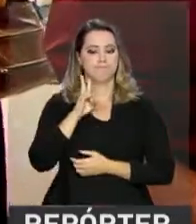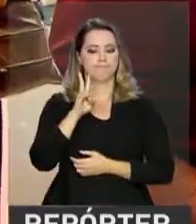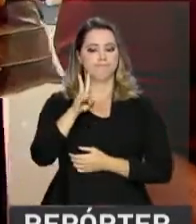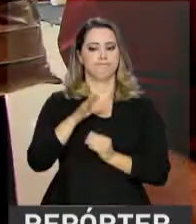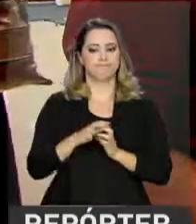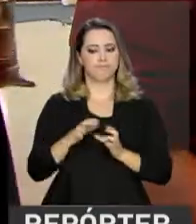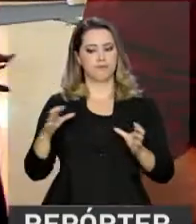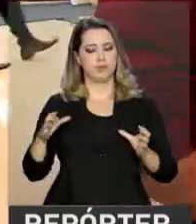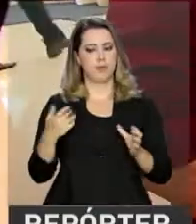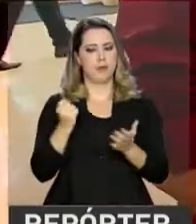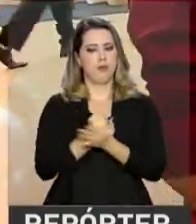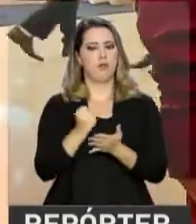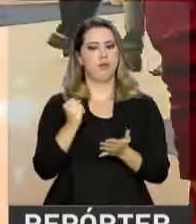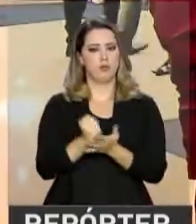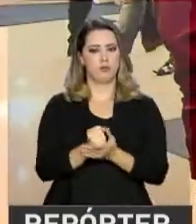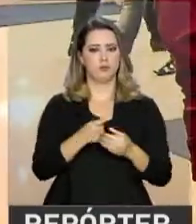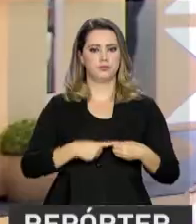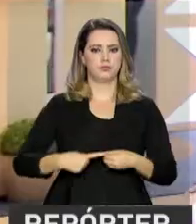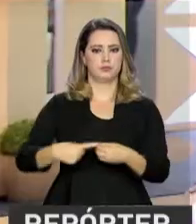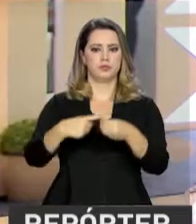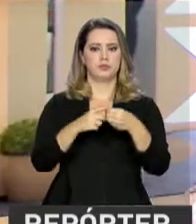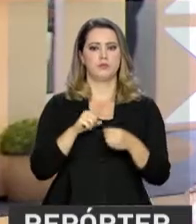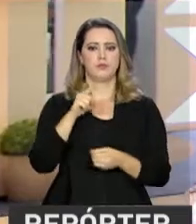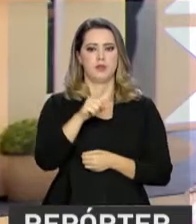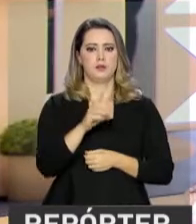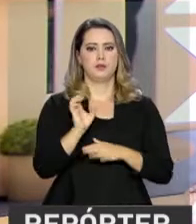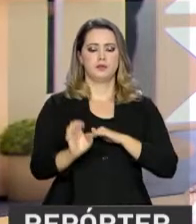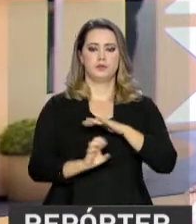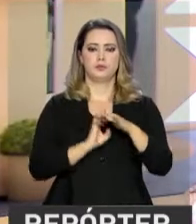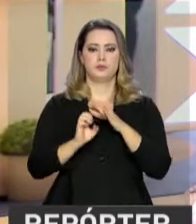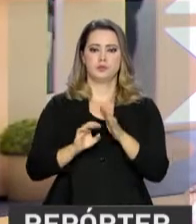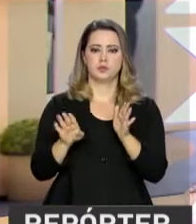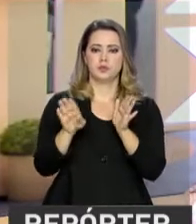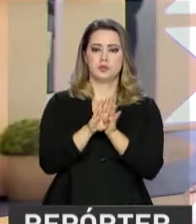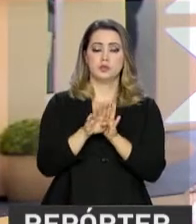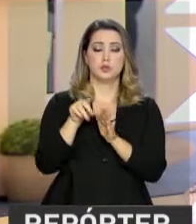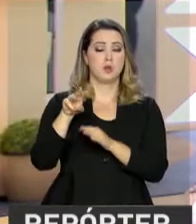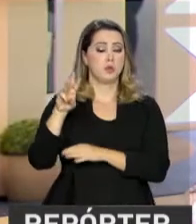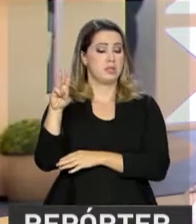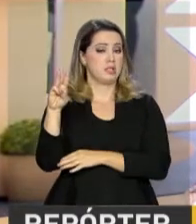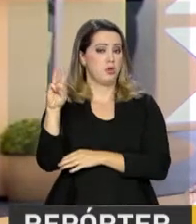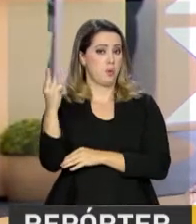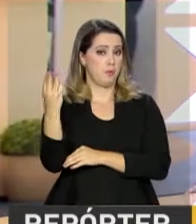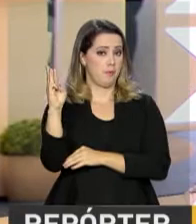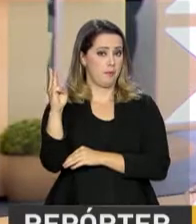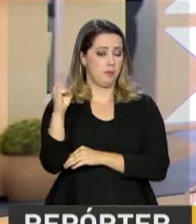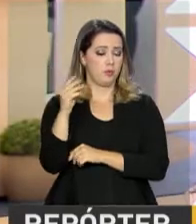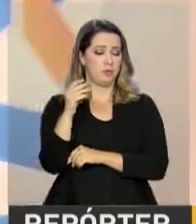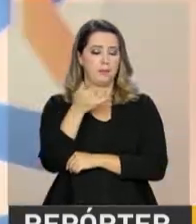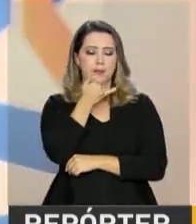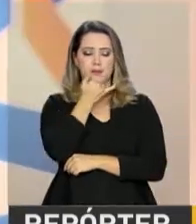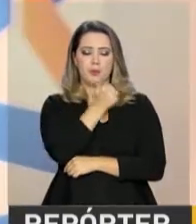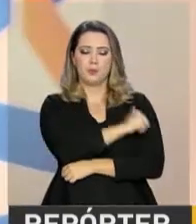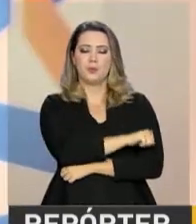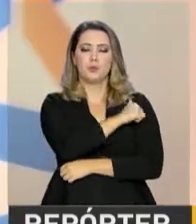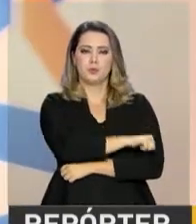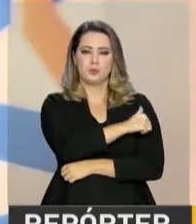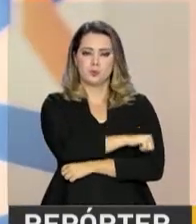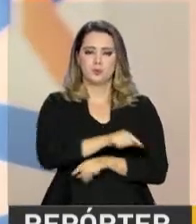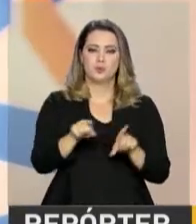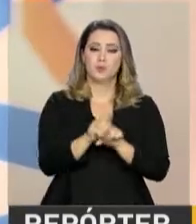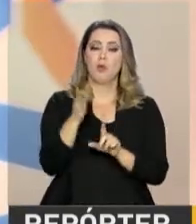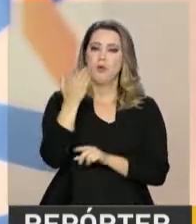ampliar contratos com o município este empresário veio de cachoeiras de macacu do rio de janeiro ele presta